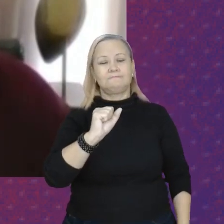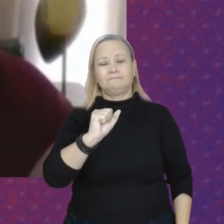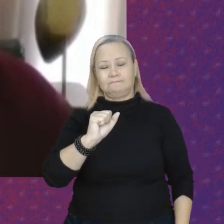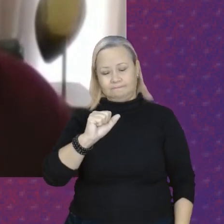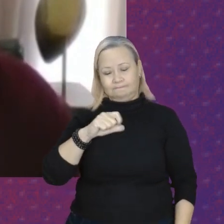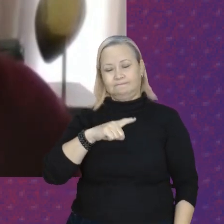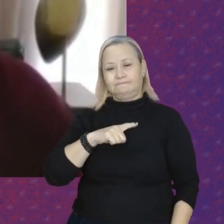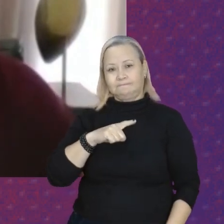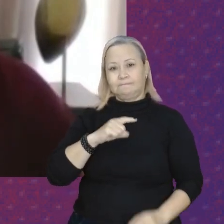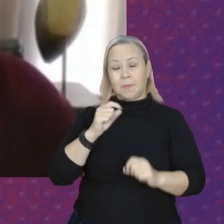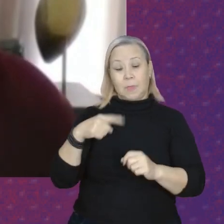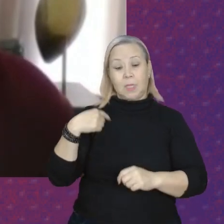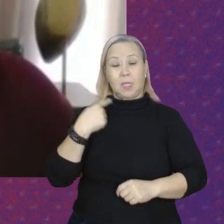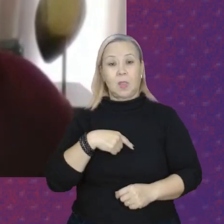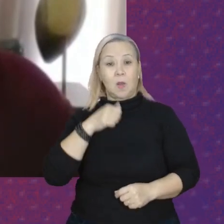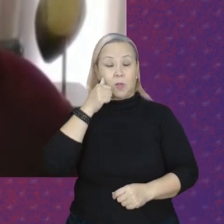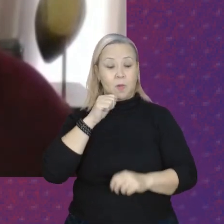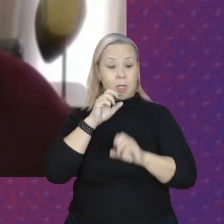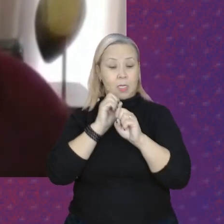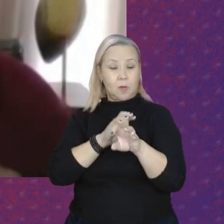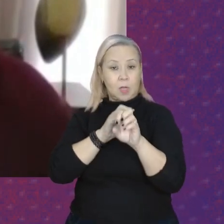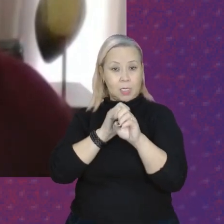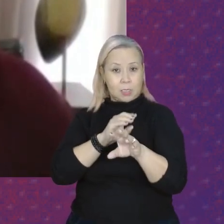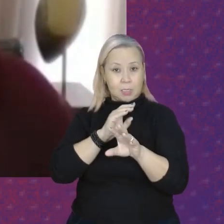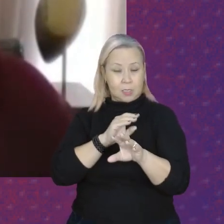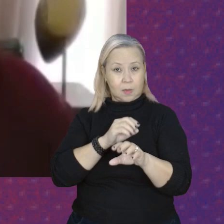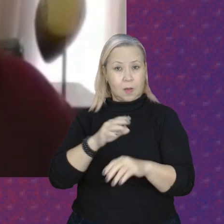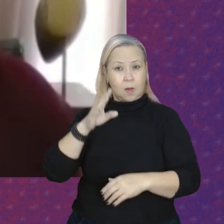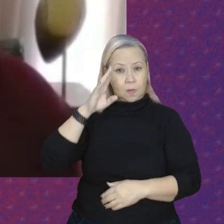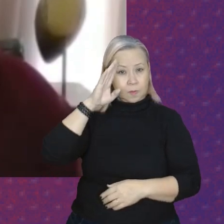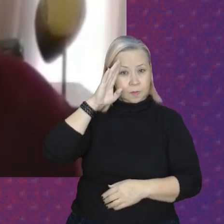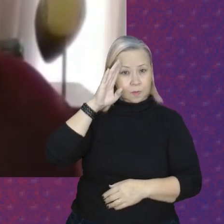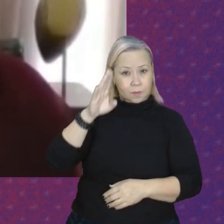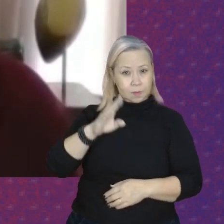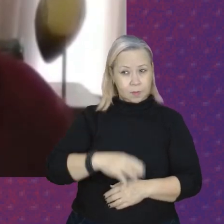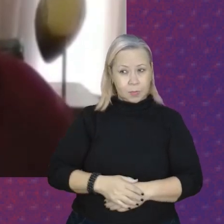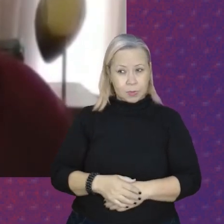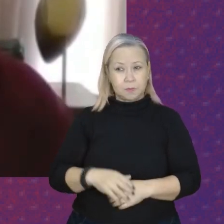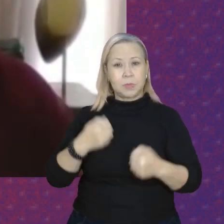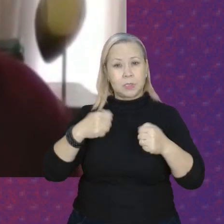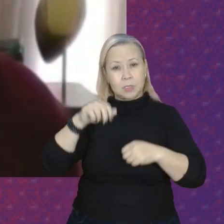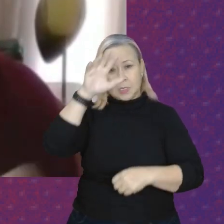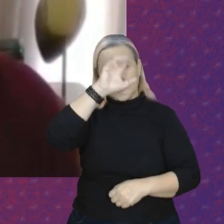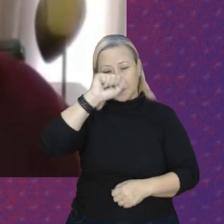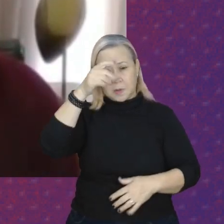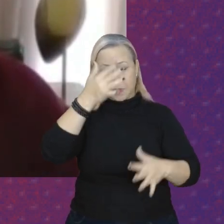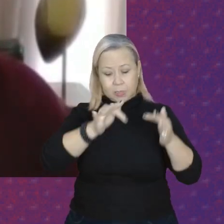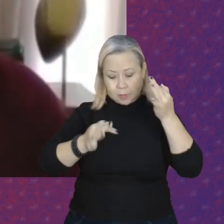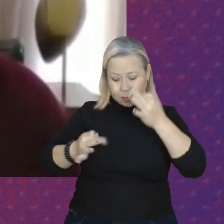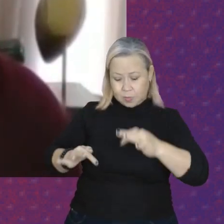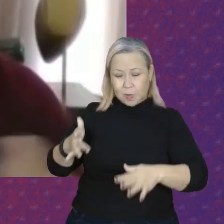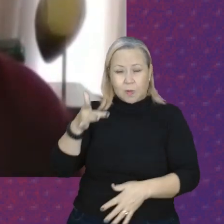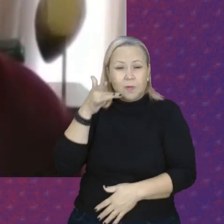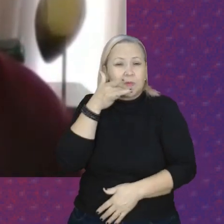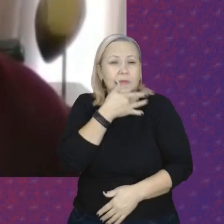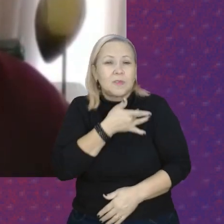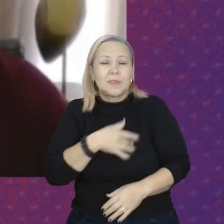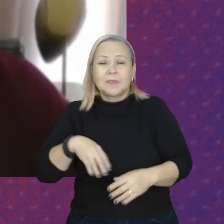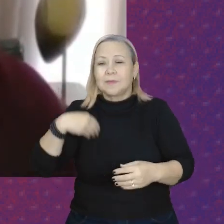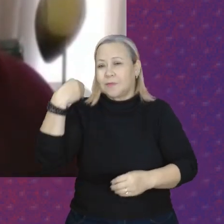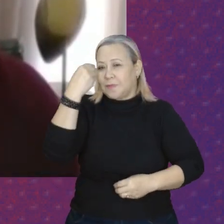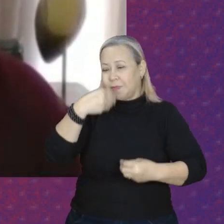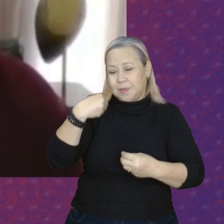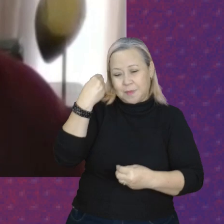freiriano. Nós, mulheres de educação, precisamos muito aprender com as dores, com as delícias, com as